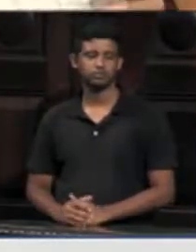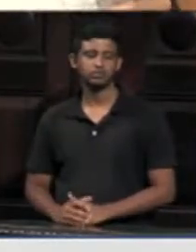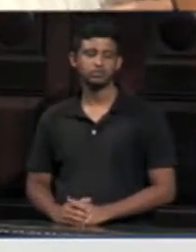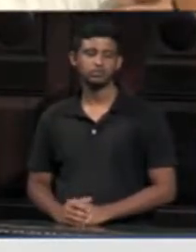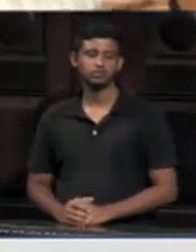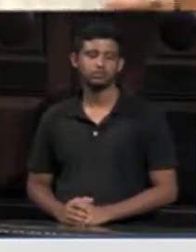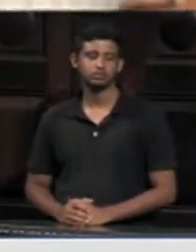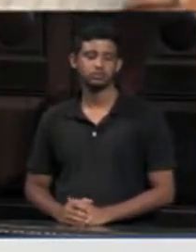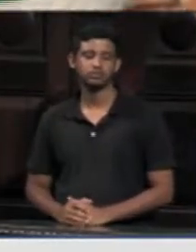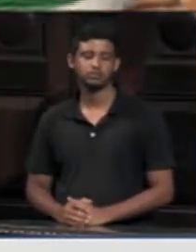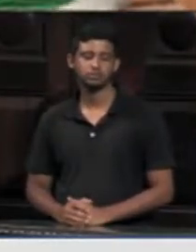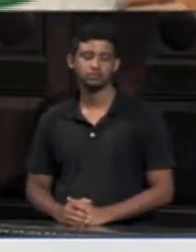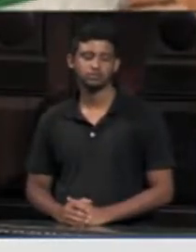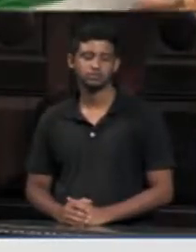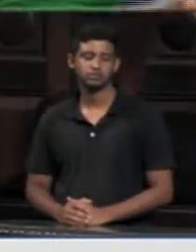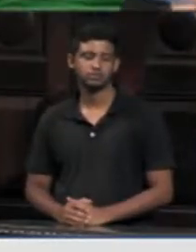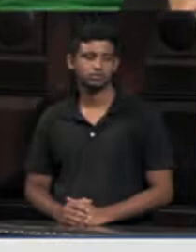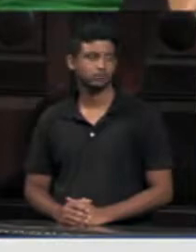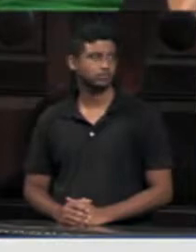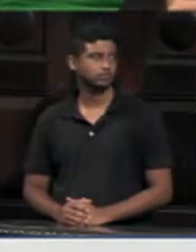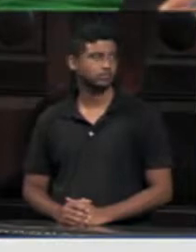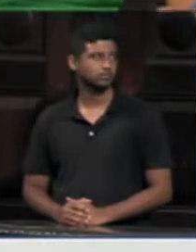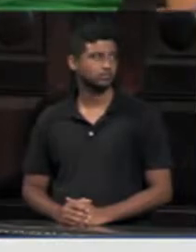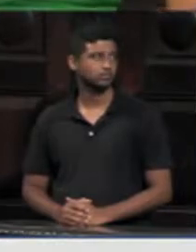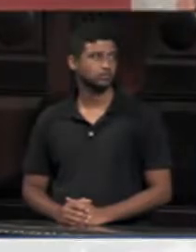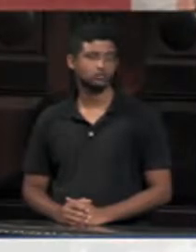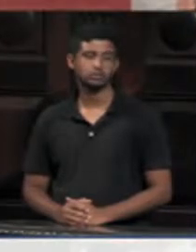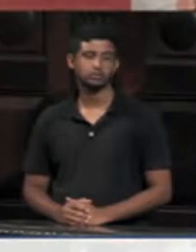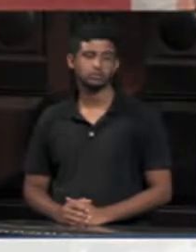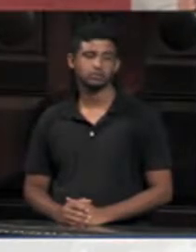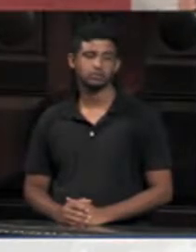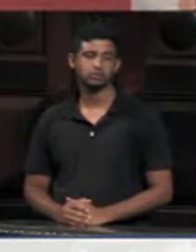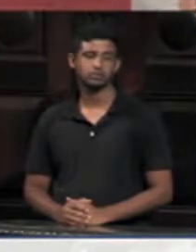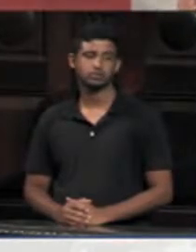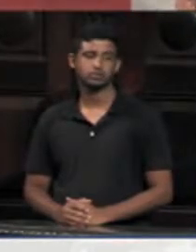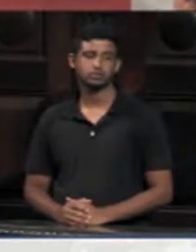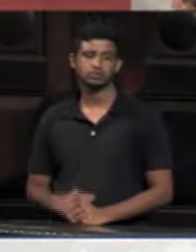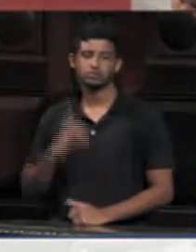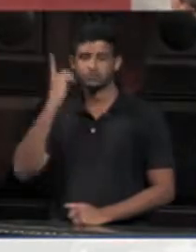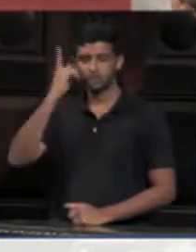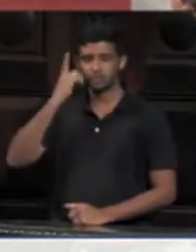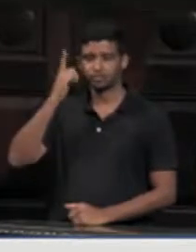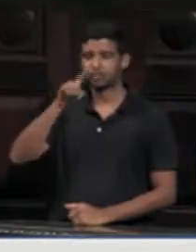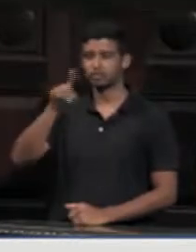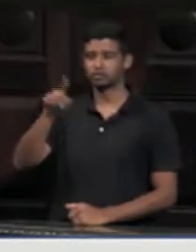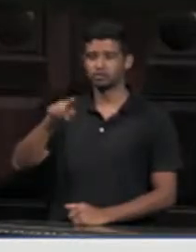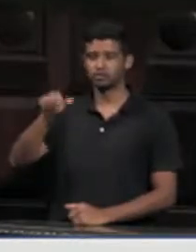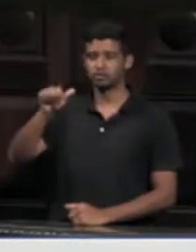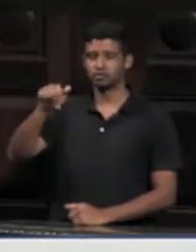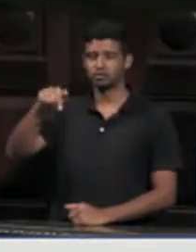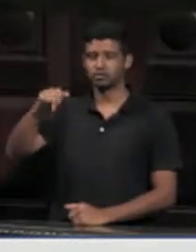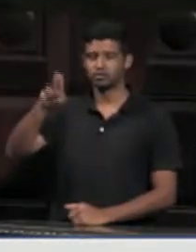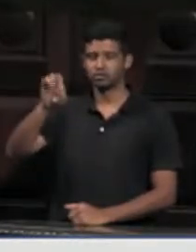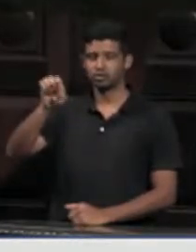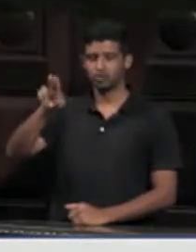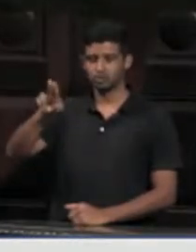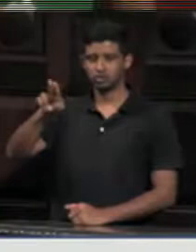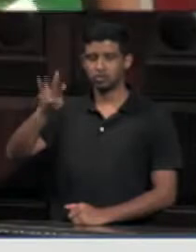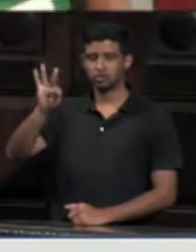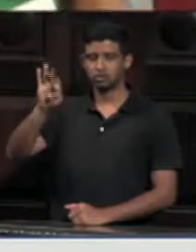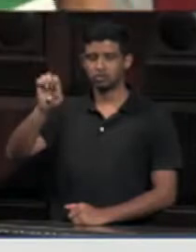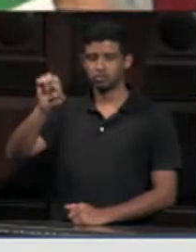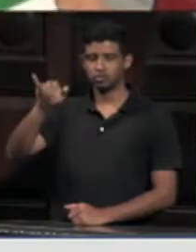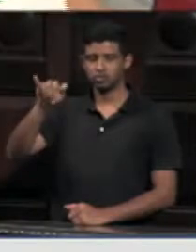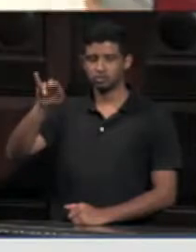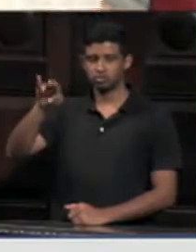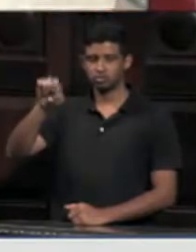Vou dar voto divergente. Tem problema, a gente escolhe os pareceres. Deputado Zaqueu Teixeira. Está garantido a 7.035.